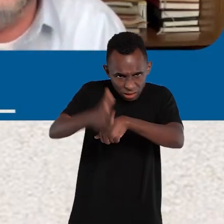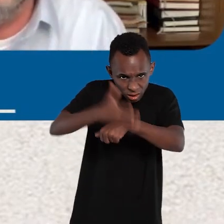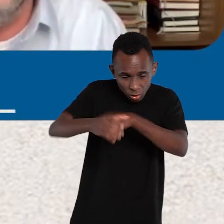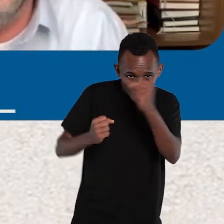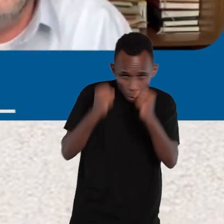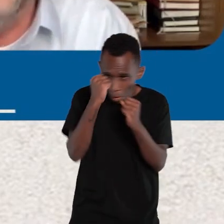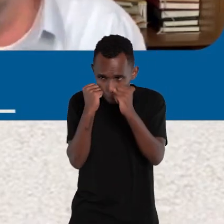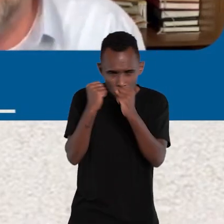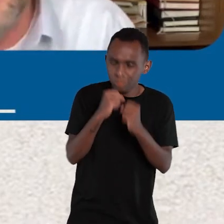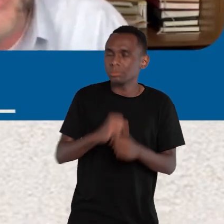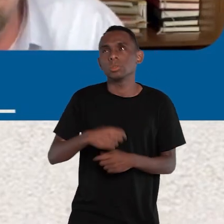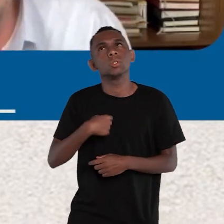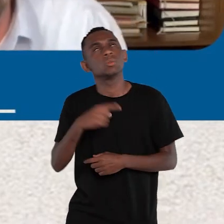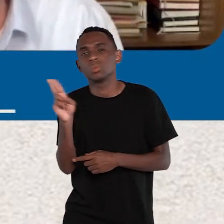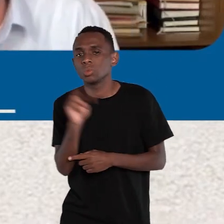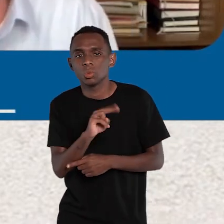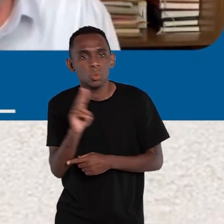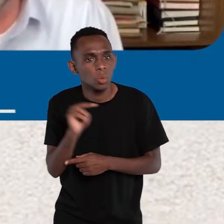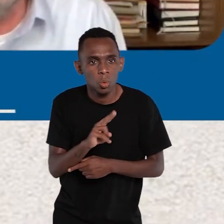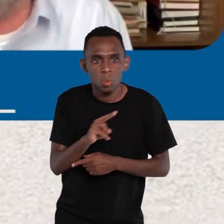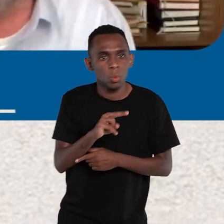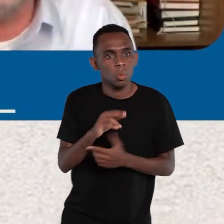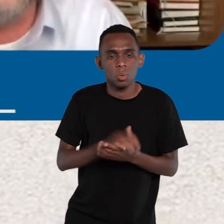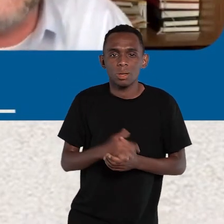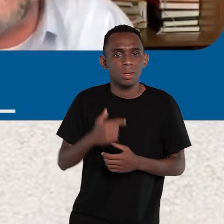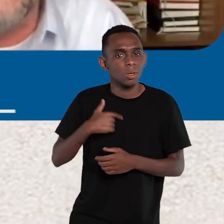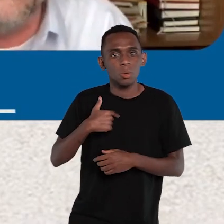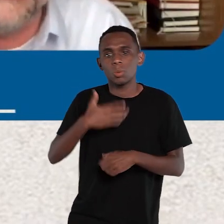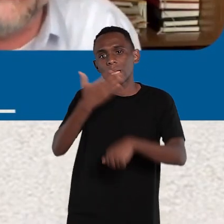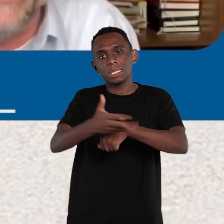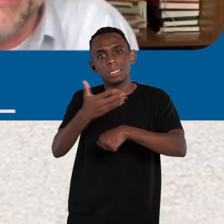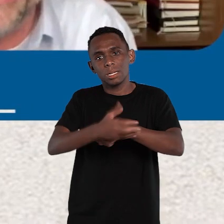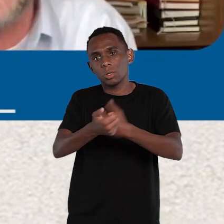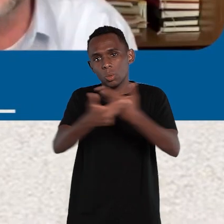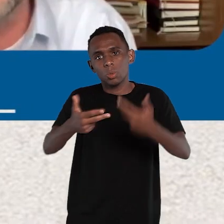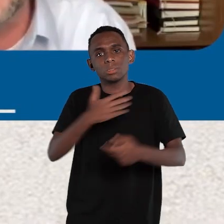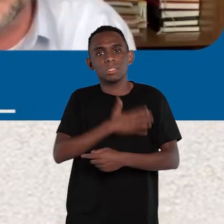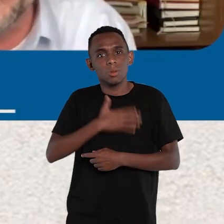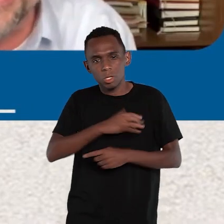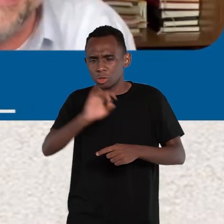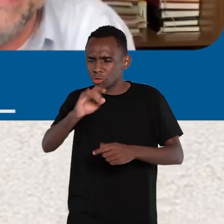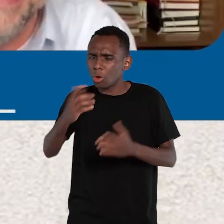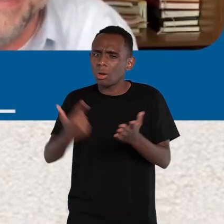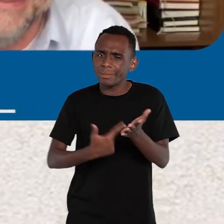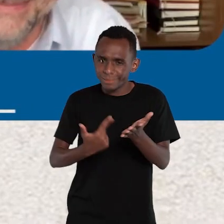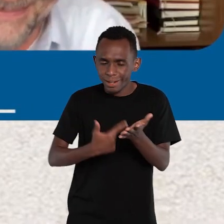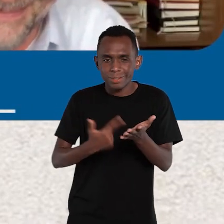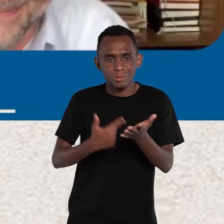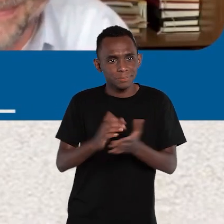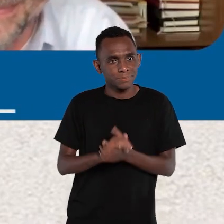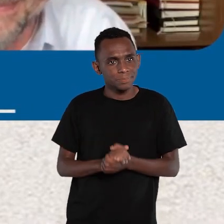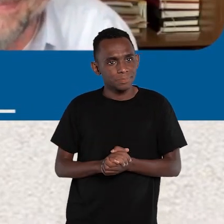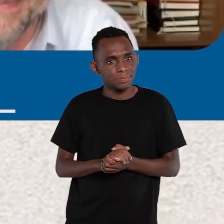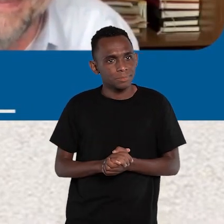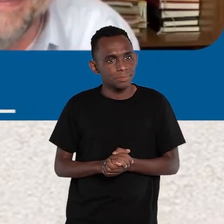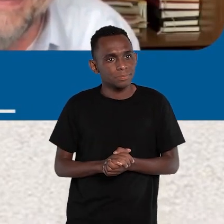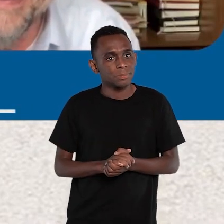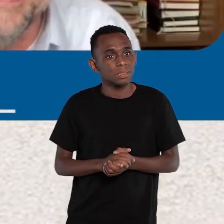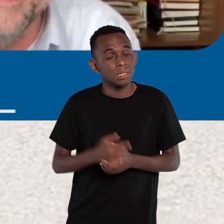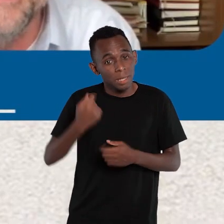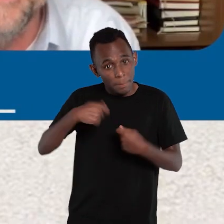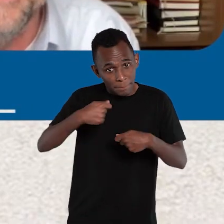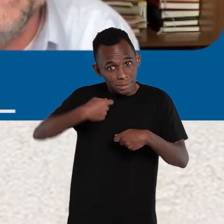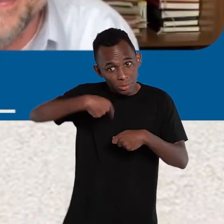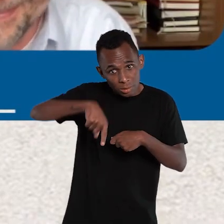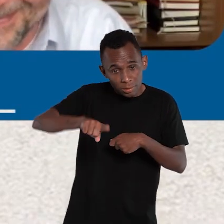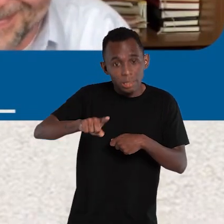chegou a treinar? Nunca, não. Eu nunca pratico aquilo que eu gosto, exceto literatura. E teve que ir a